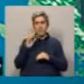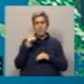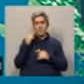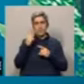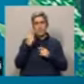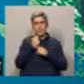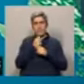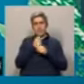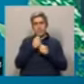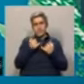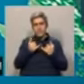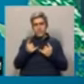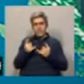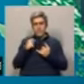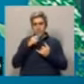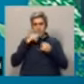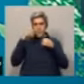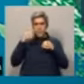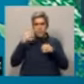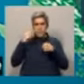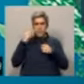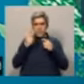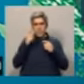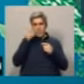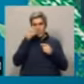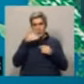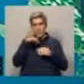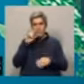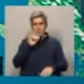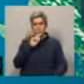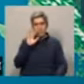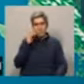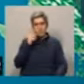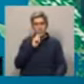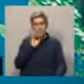alguma atividade e poderemos ir ter alguma precipitação já com alguma intensidade. Obrigada, Nuno. Bom dia. Bom dia. Obrigado.